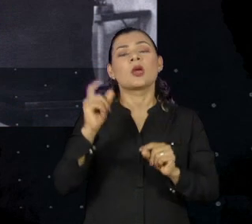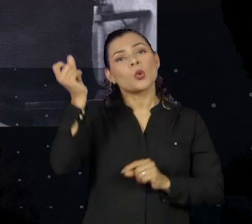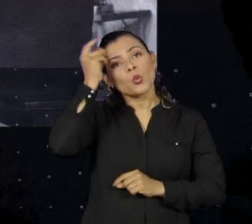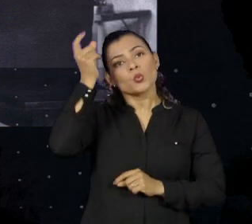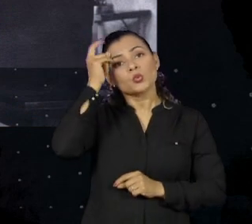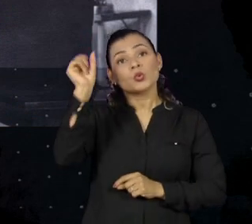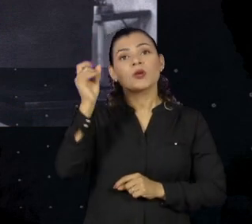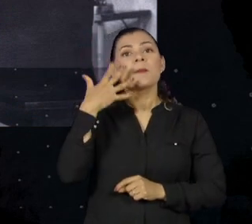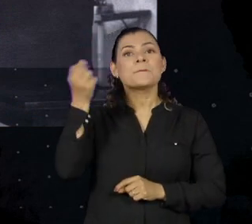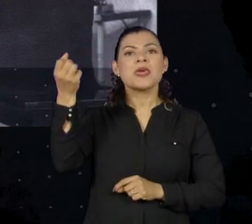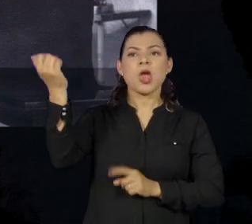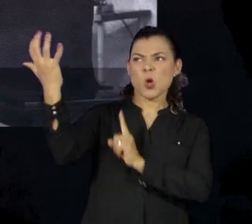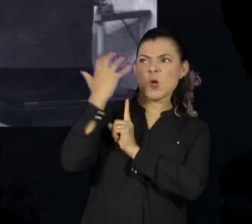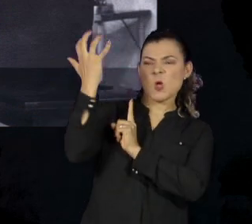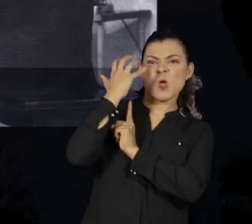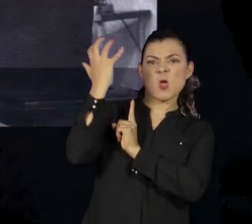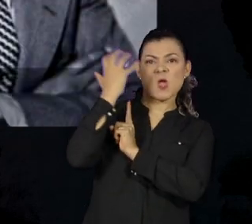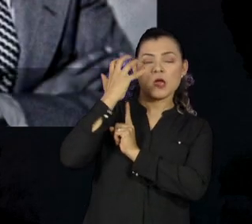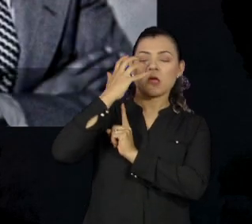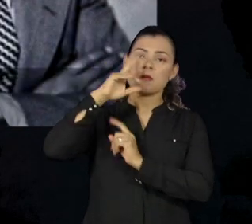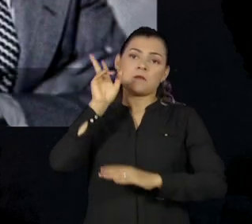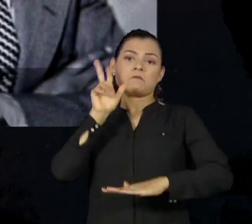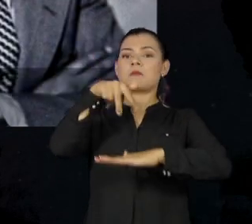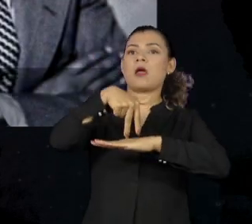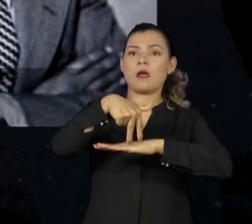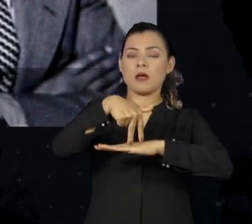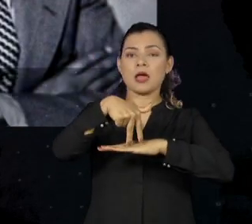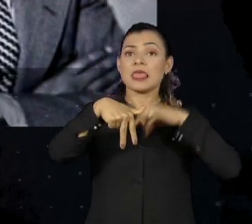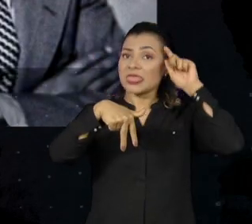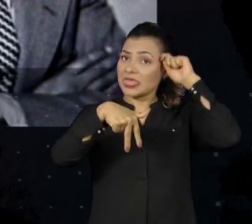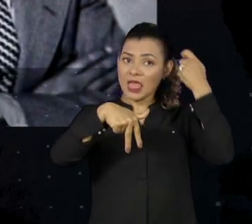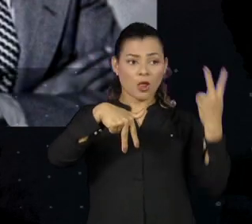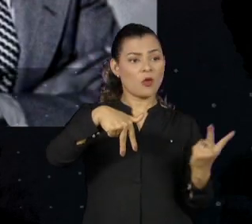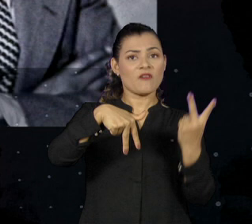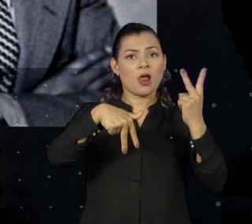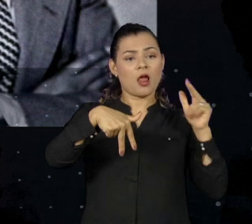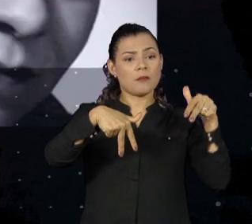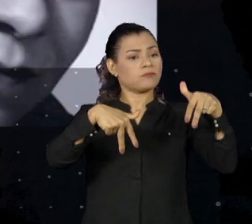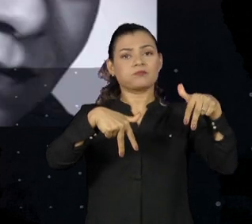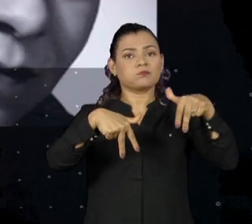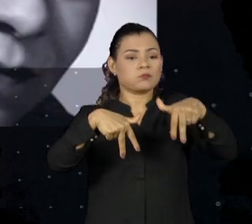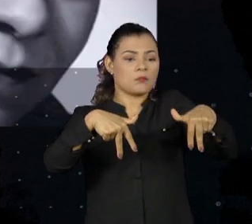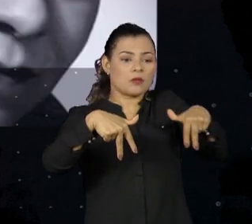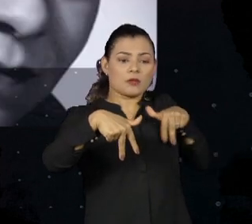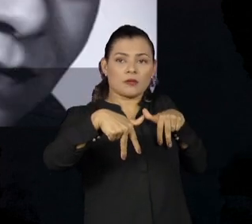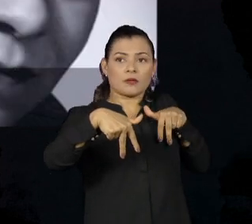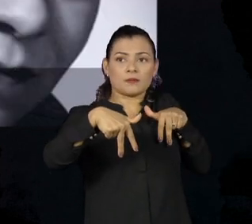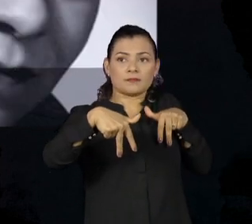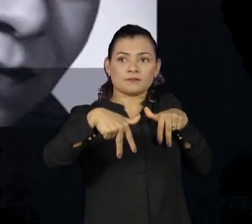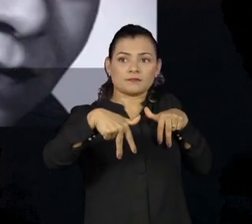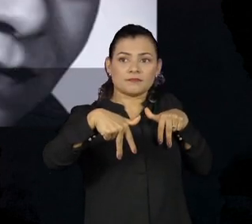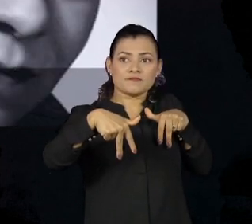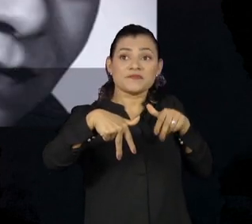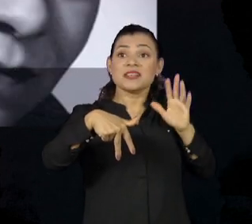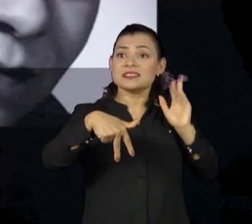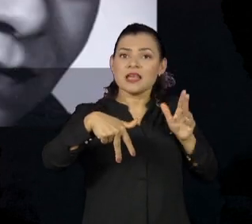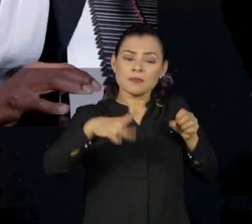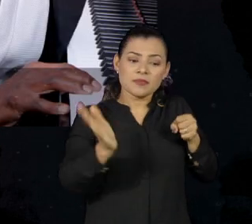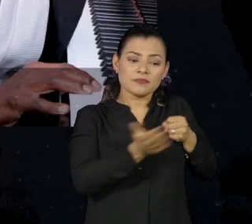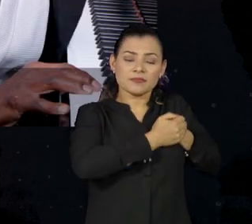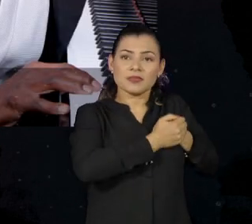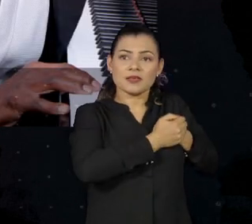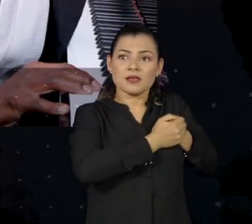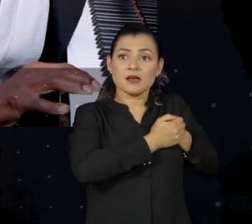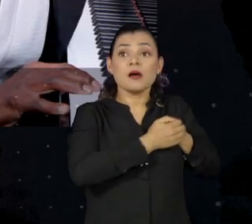né? Não havia uma valorização das pessoas negras por elas serem quem elas eram. Então, a regra